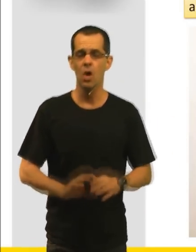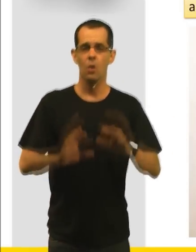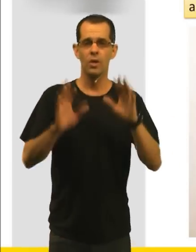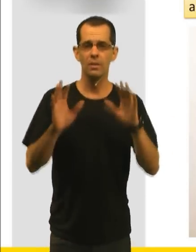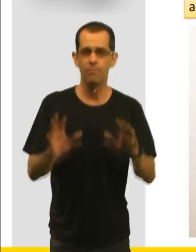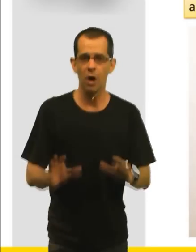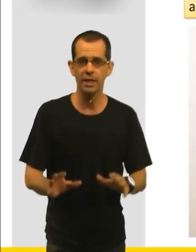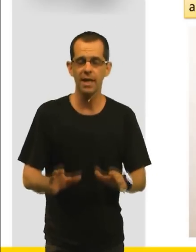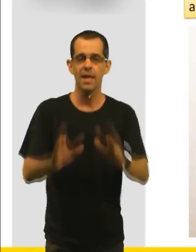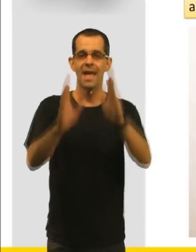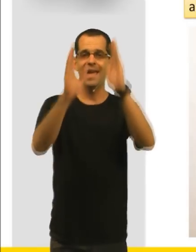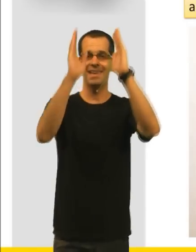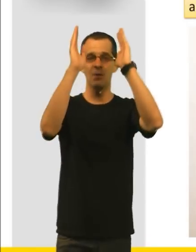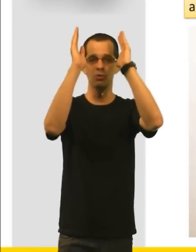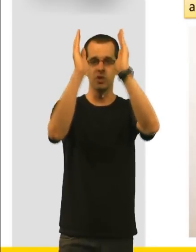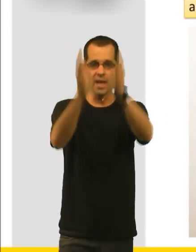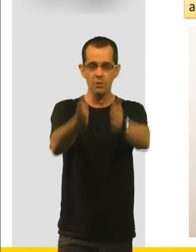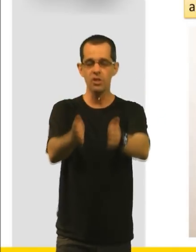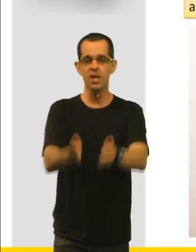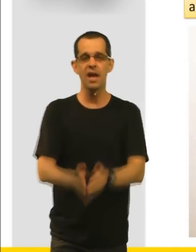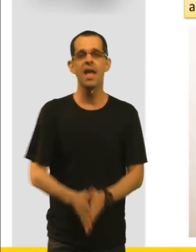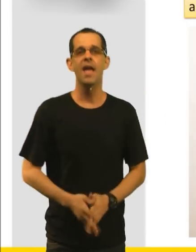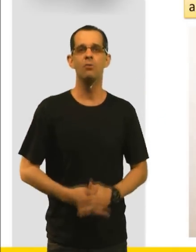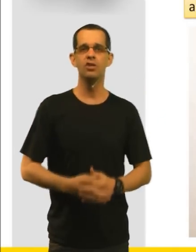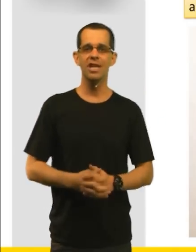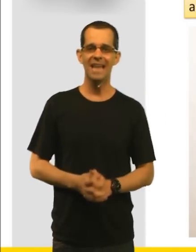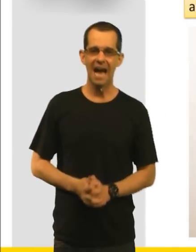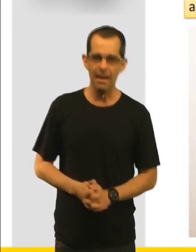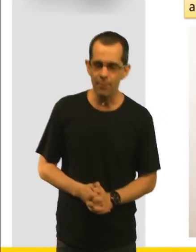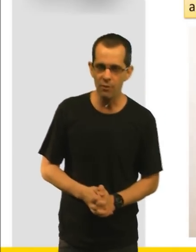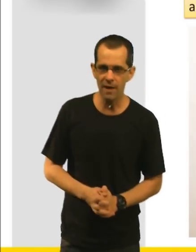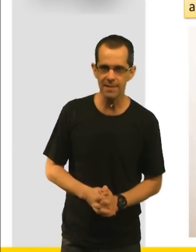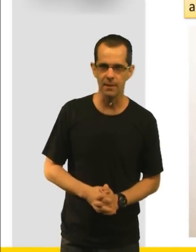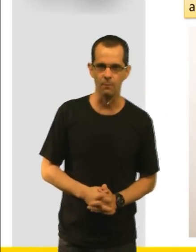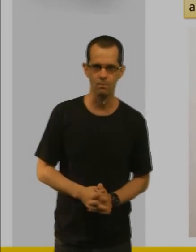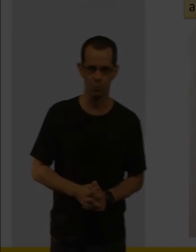olhando, o que importa é que é o seu dia, é o dia da aprovação.